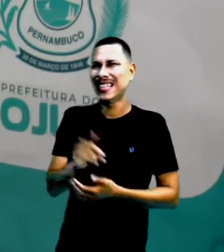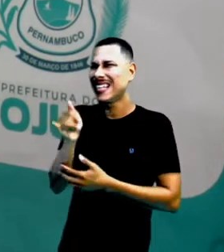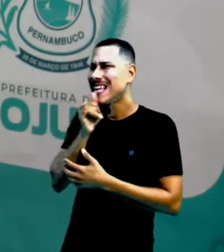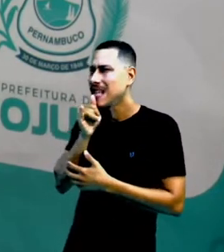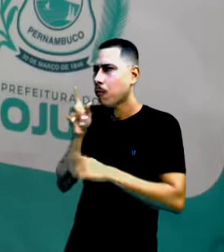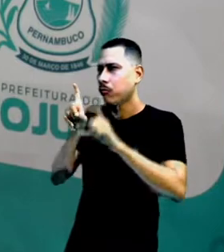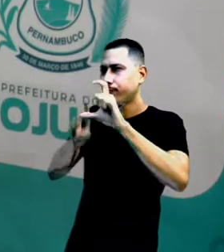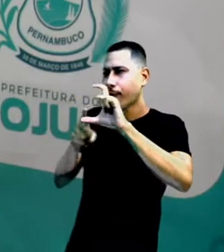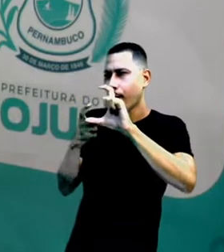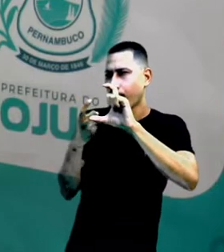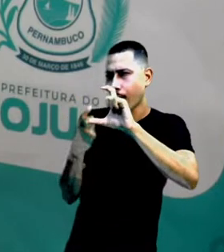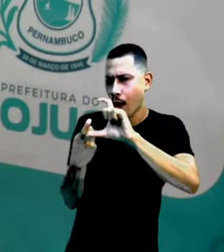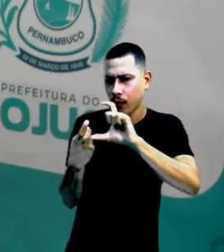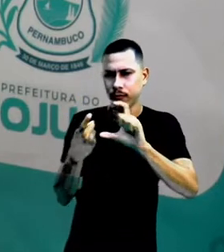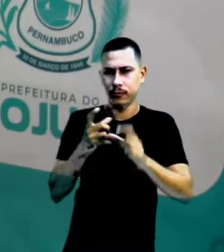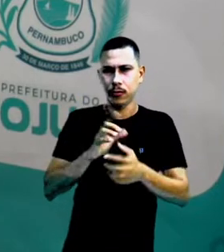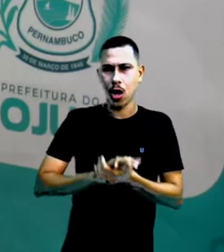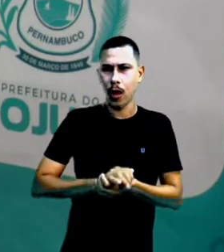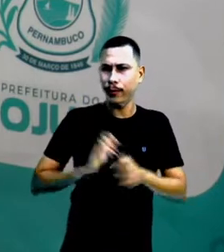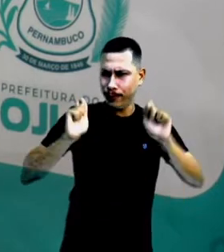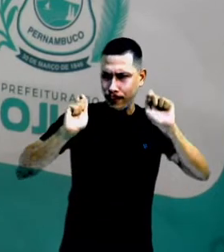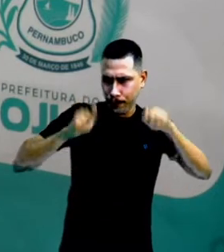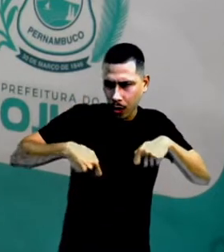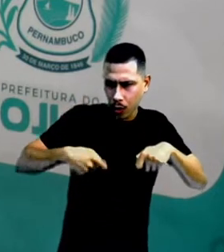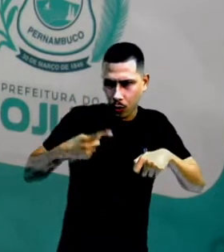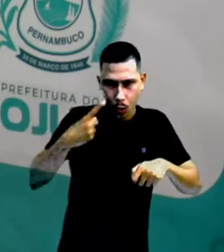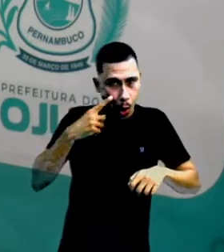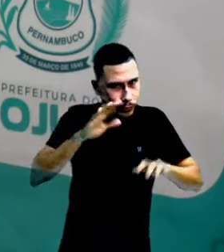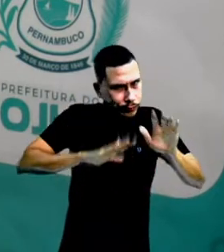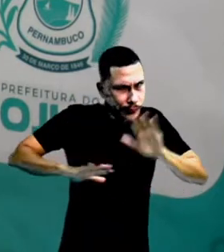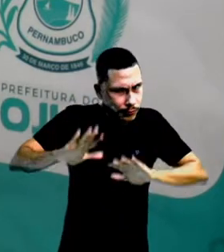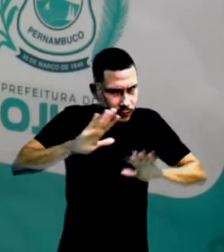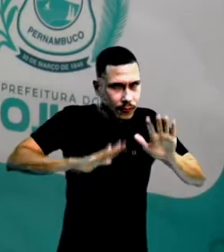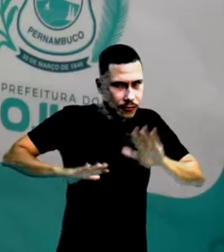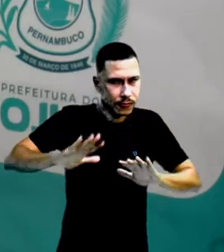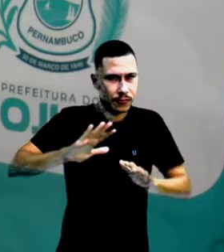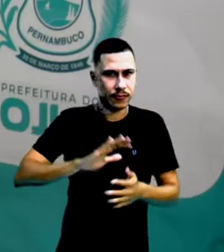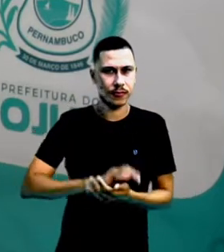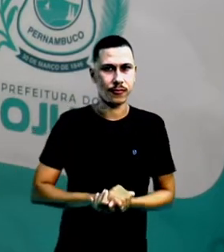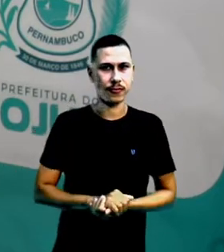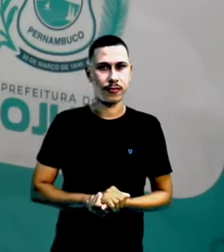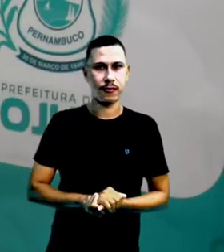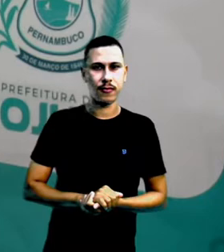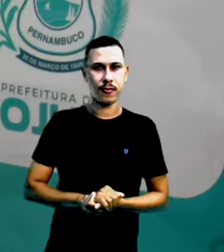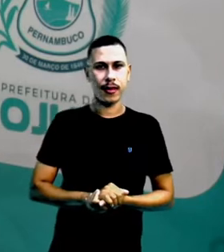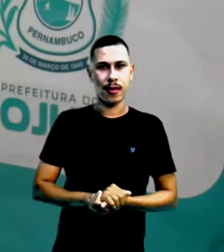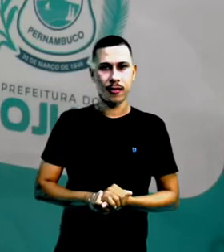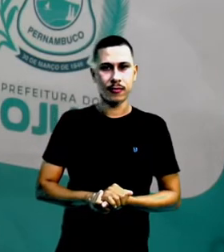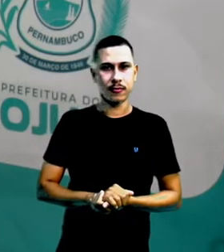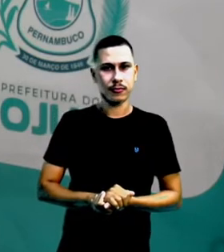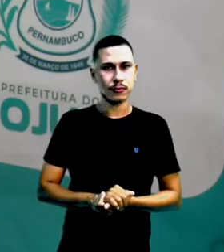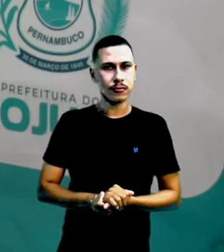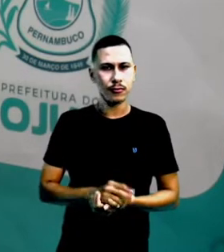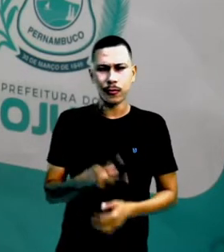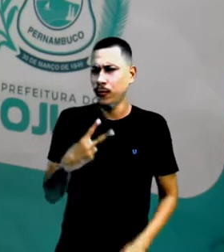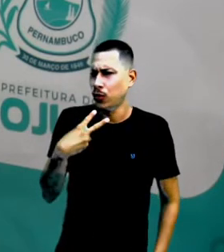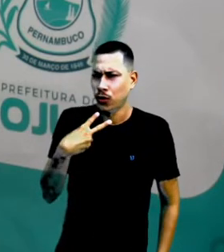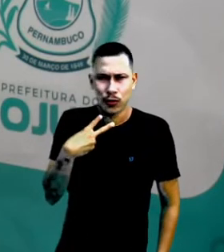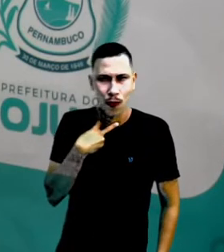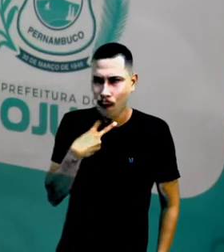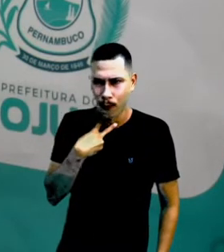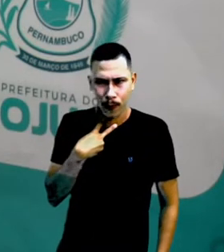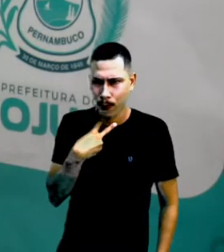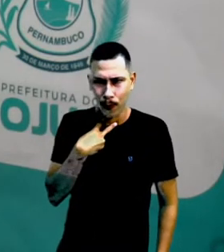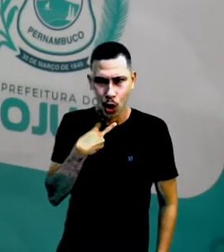expressões idiomáticas, eu tenho que ter bastante cuidado, porque eu não posso, de maneira